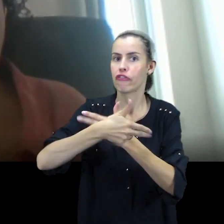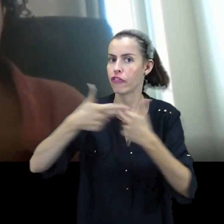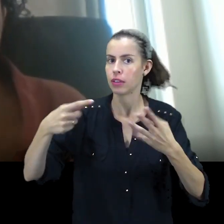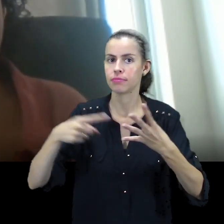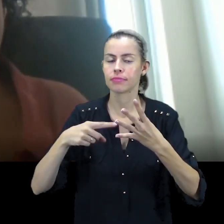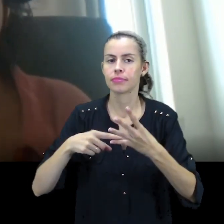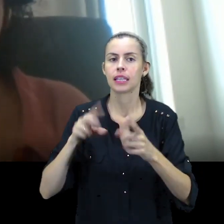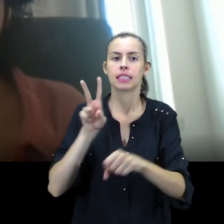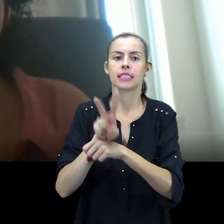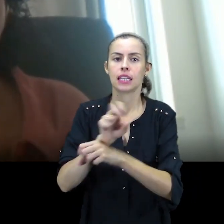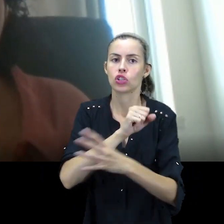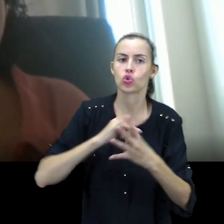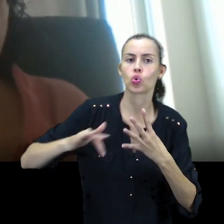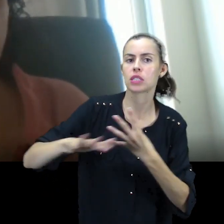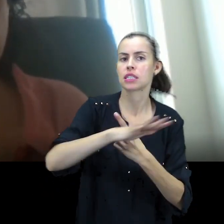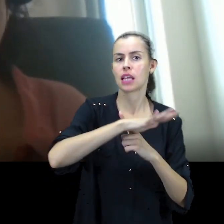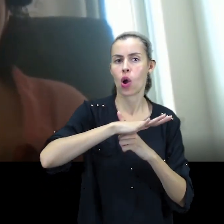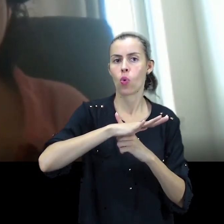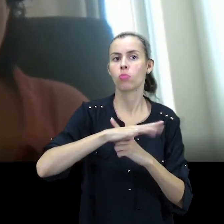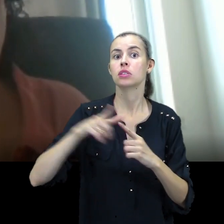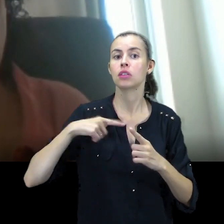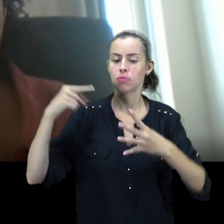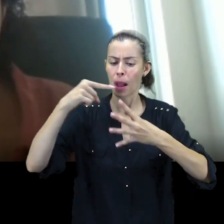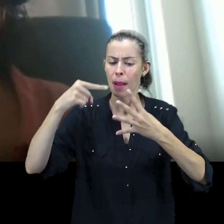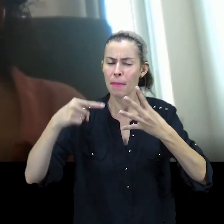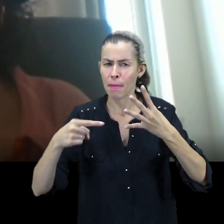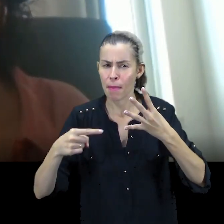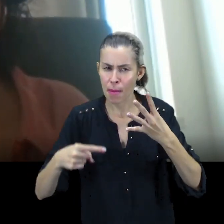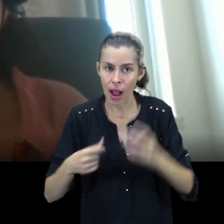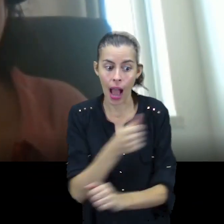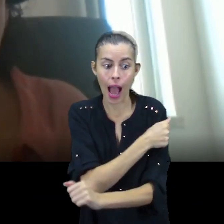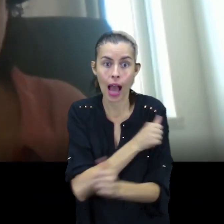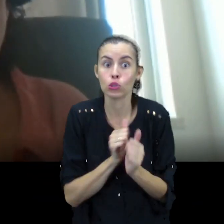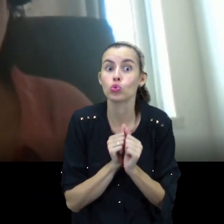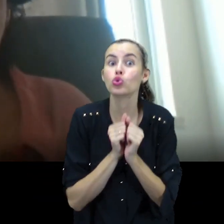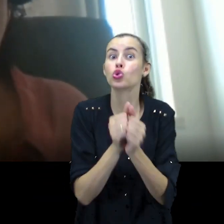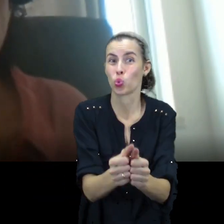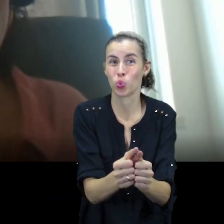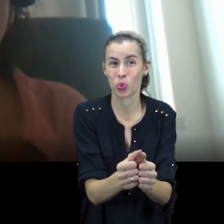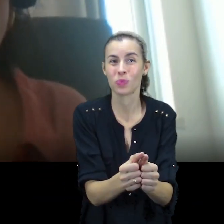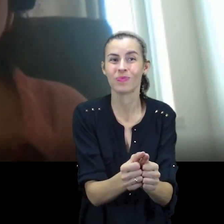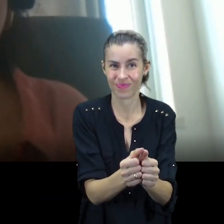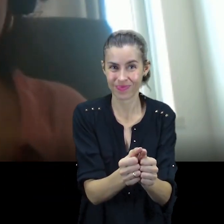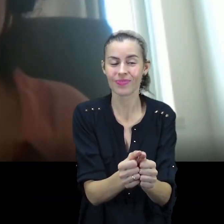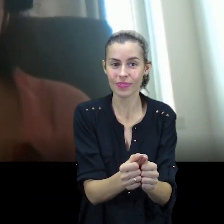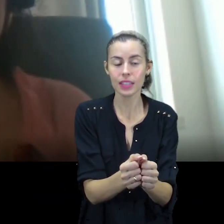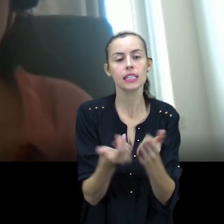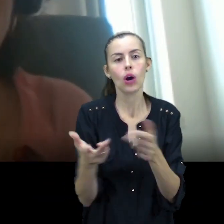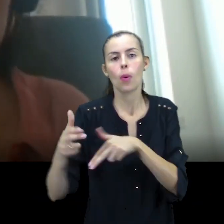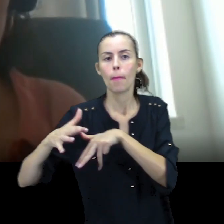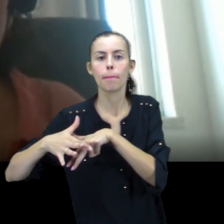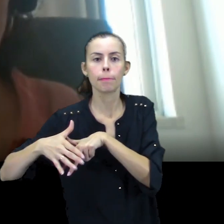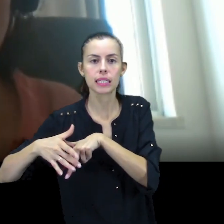esse grupo de pacientes, né, de sensibilizações, oficinas, Em alguns momentos você pode, inclusive, combinar, não, agora a gente